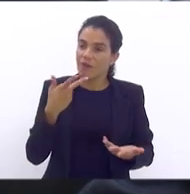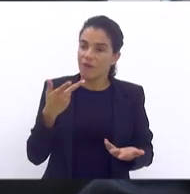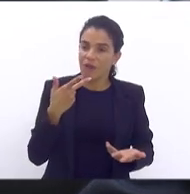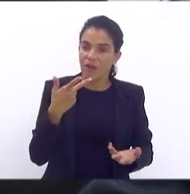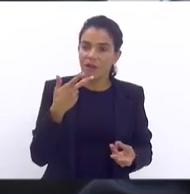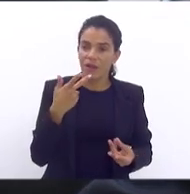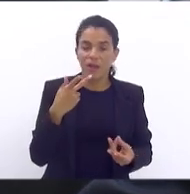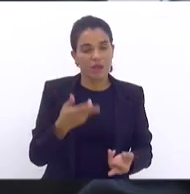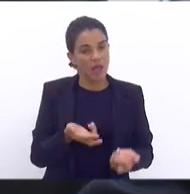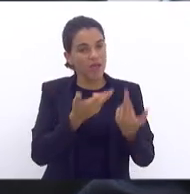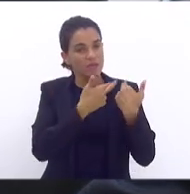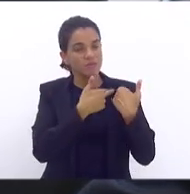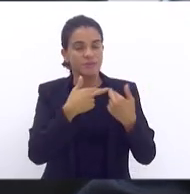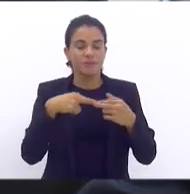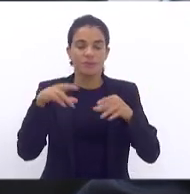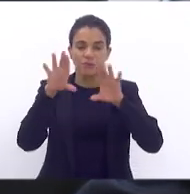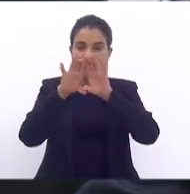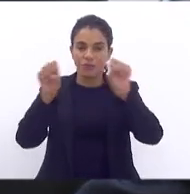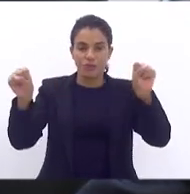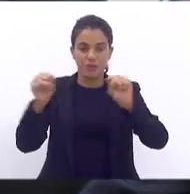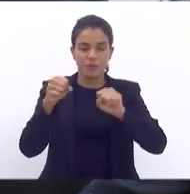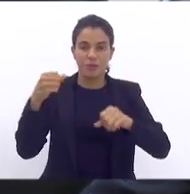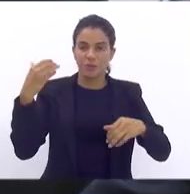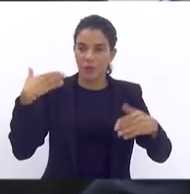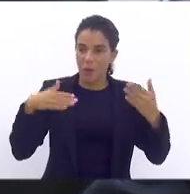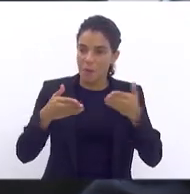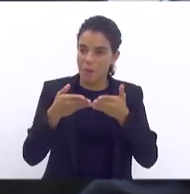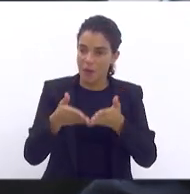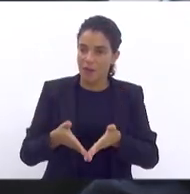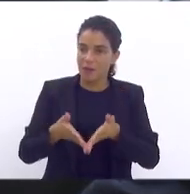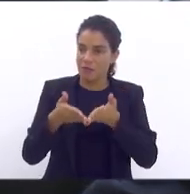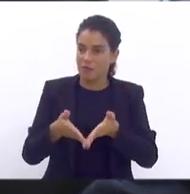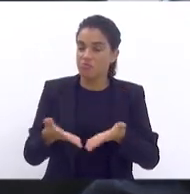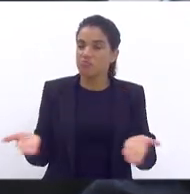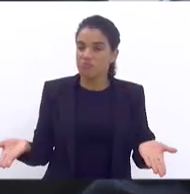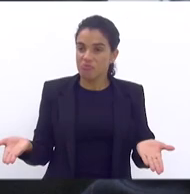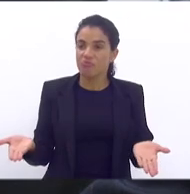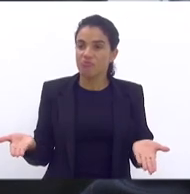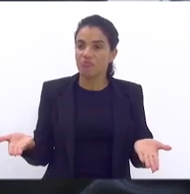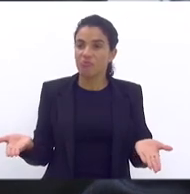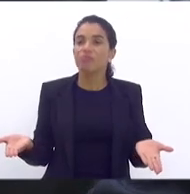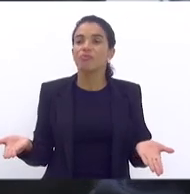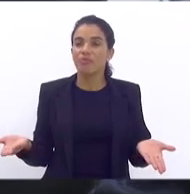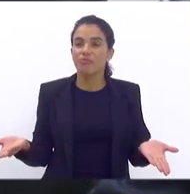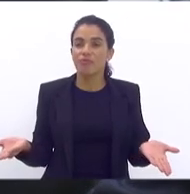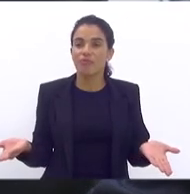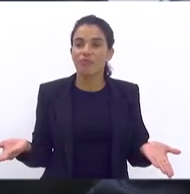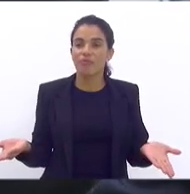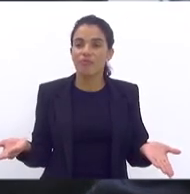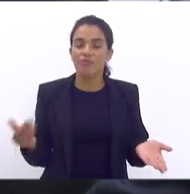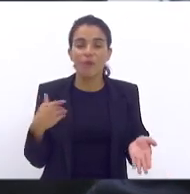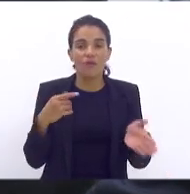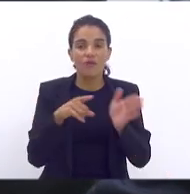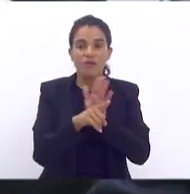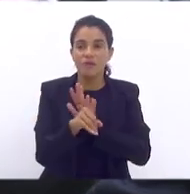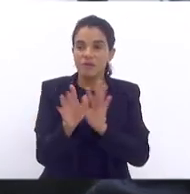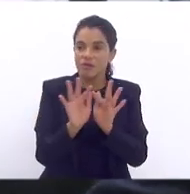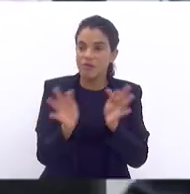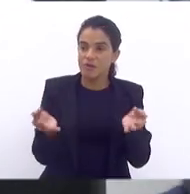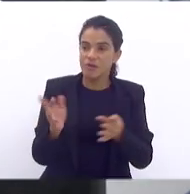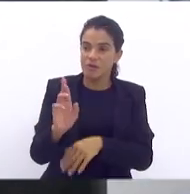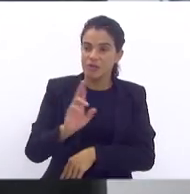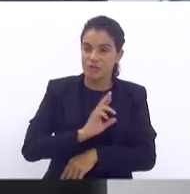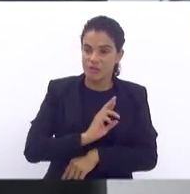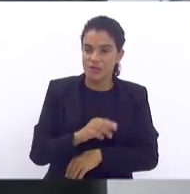que compete o Tribunal Marítimo. Eu estudei a matéria. Então, compete aqui, naufrágio. Aí eu fiz uma pergunta tão simples para o senhor